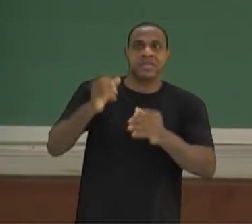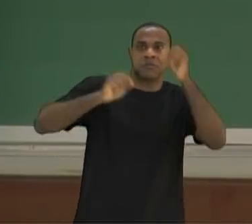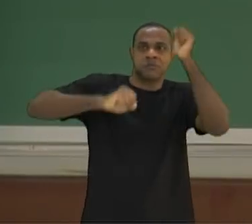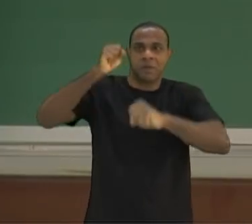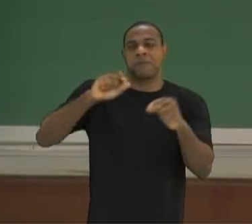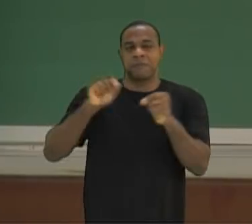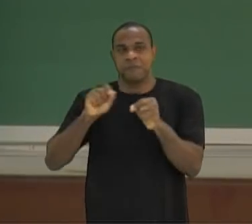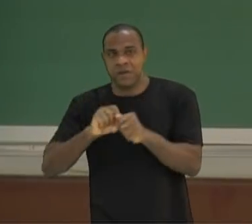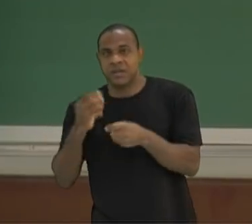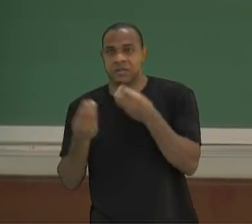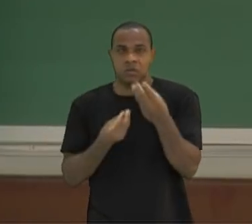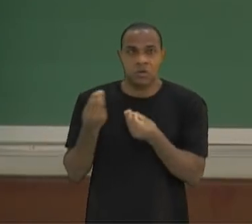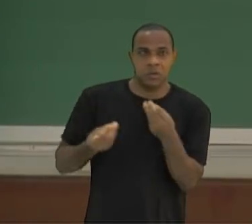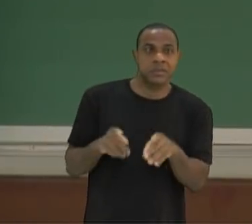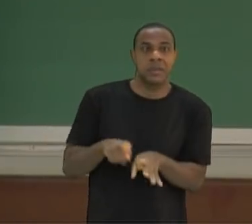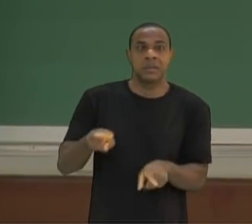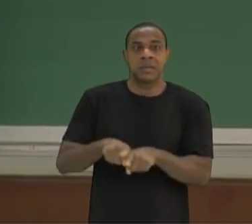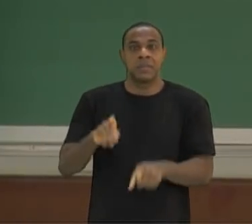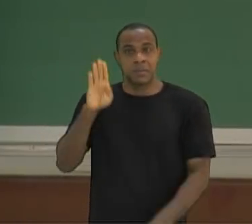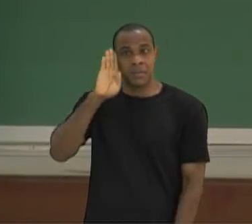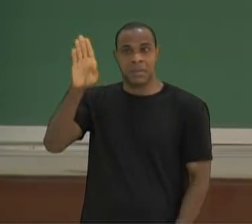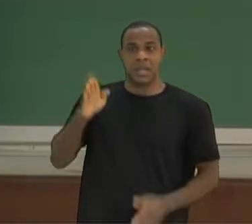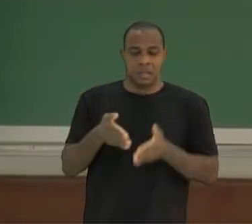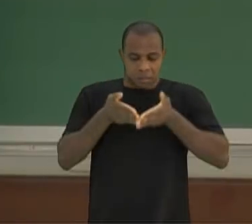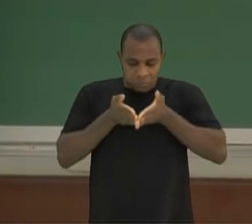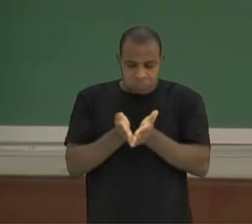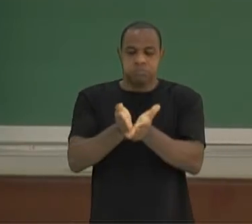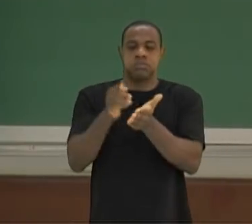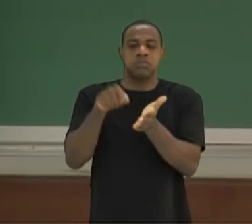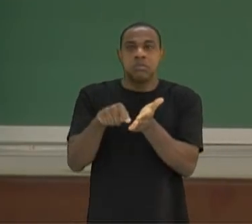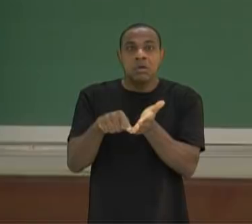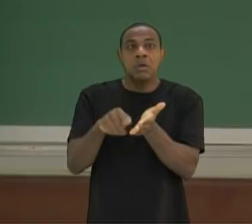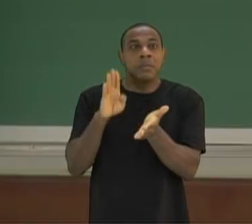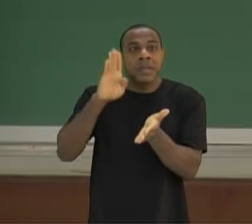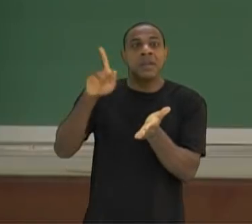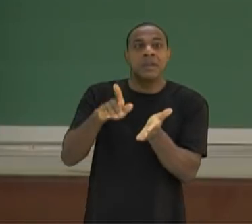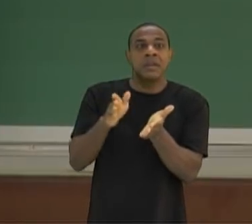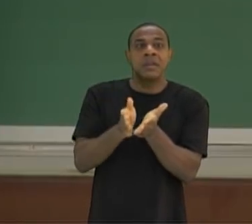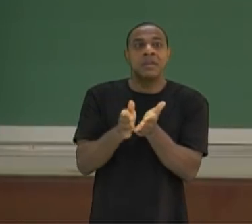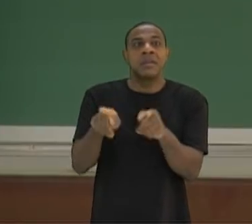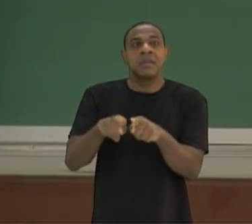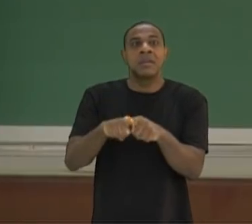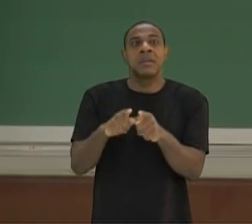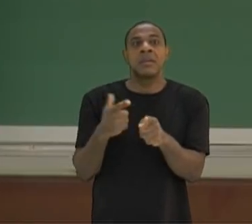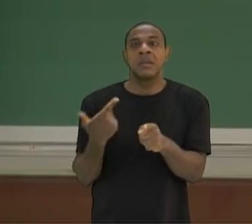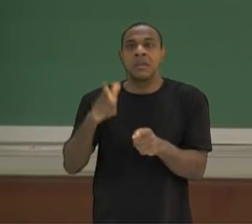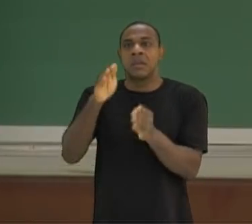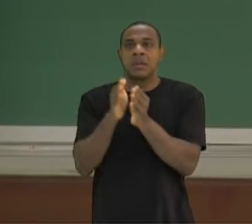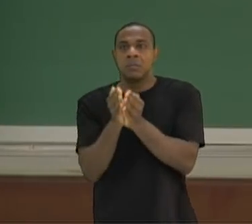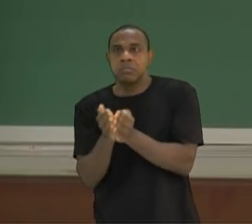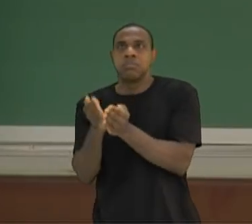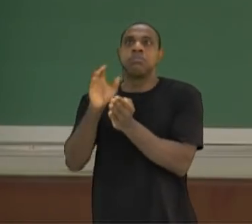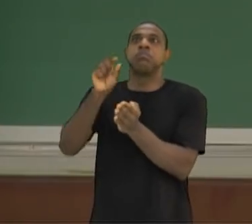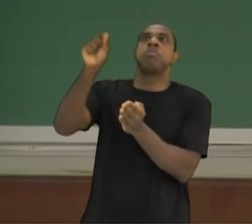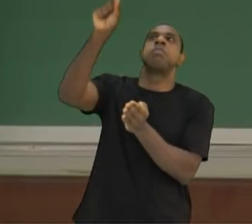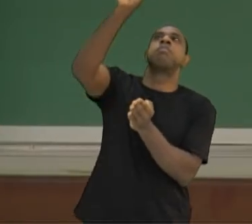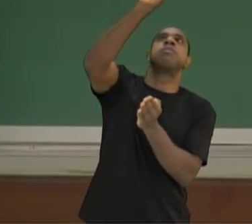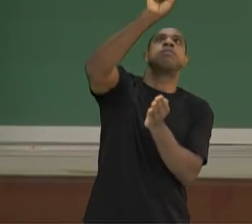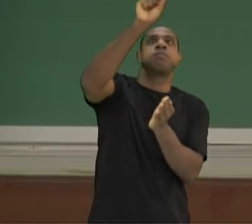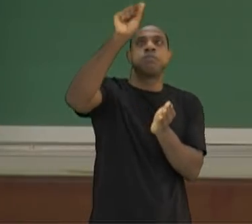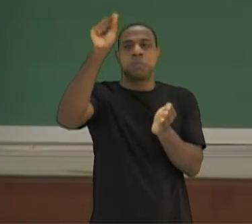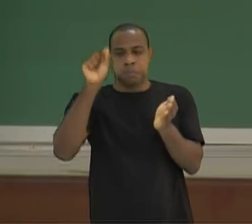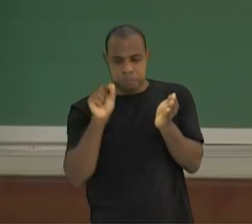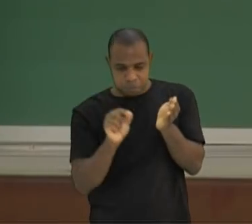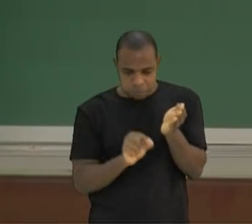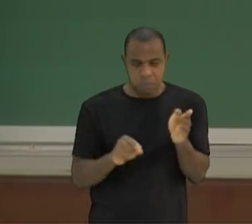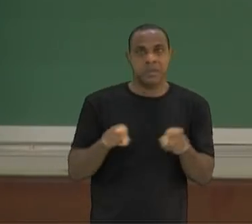e enfim. E também os principais portos nós vamos ter ali, que circulam mercadorias para outras regiões do Brasil e para outras partes